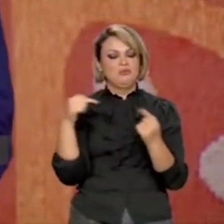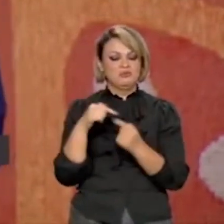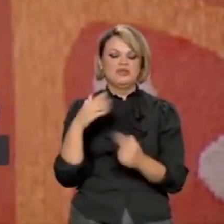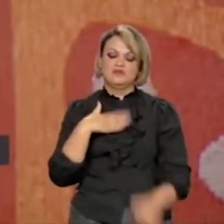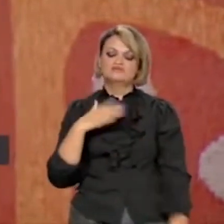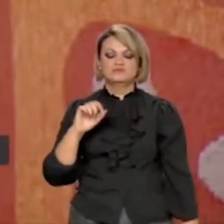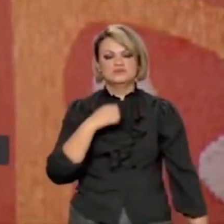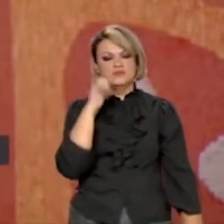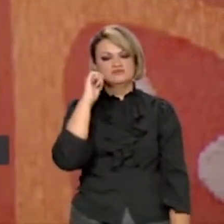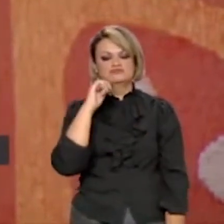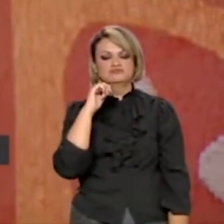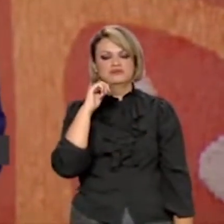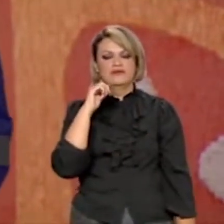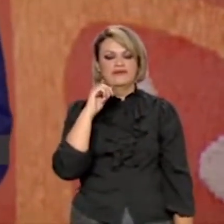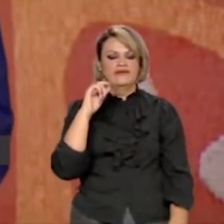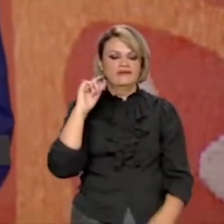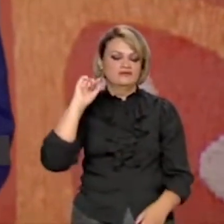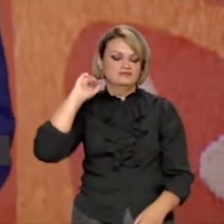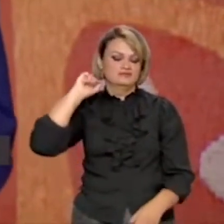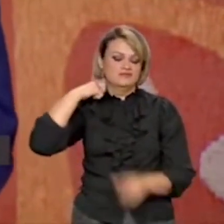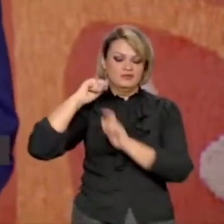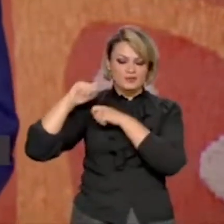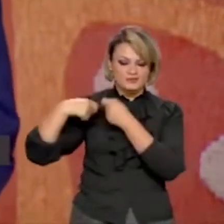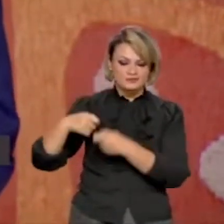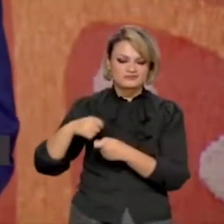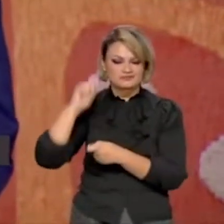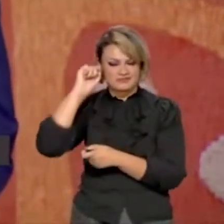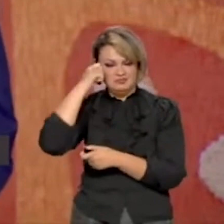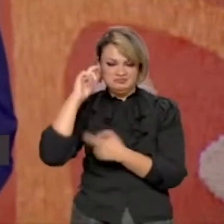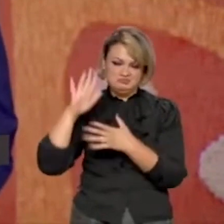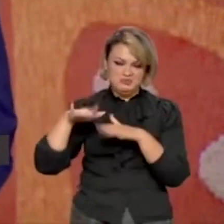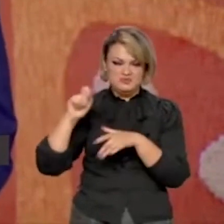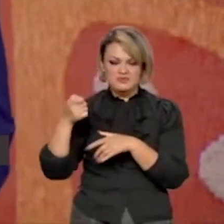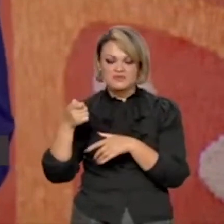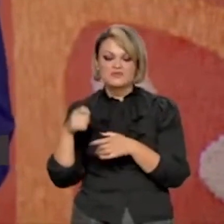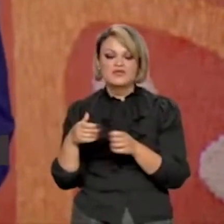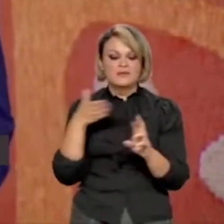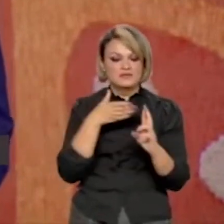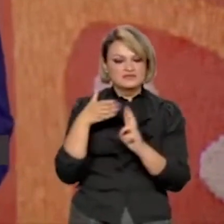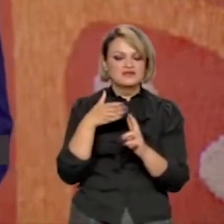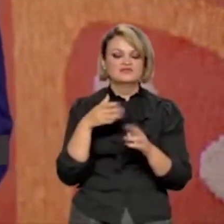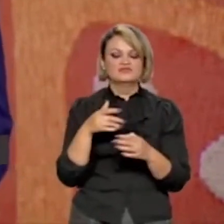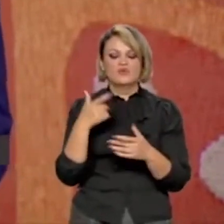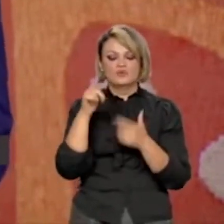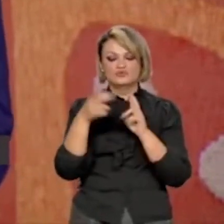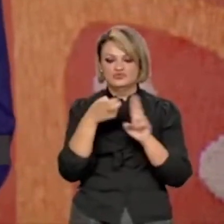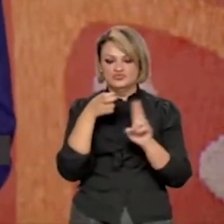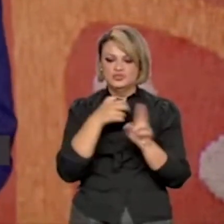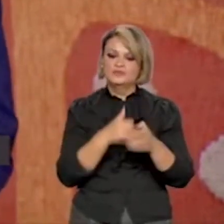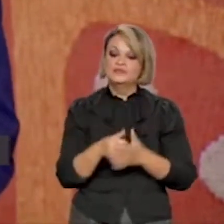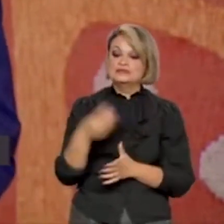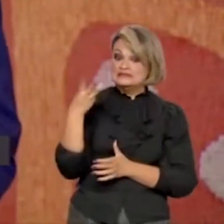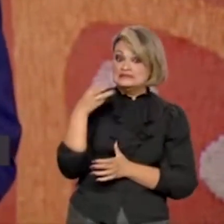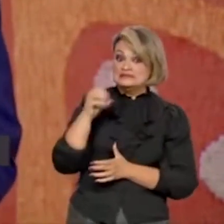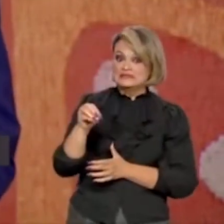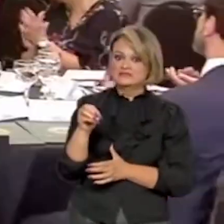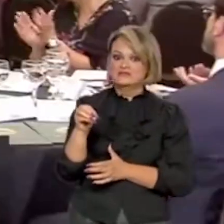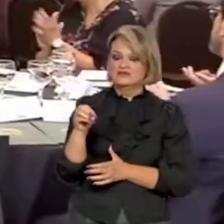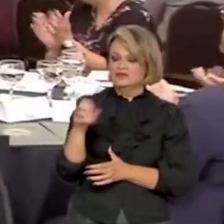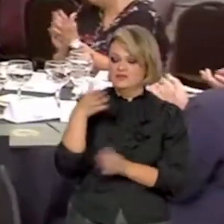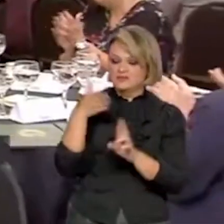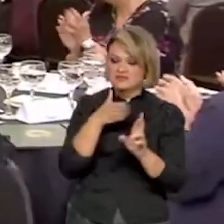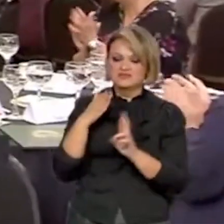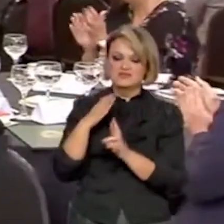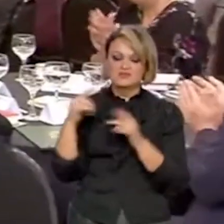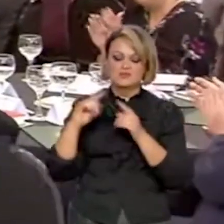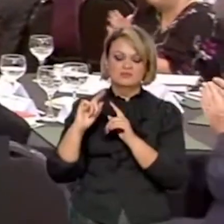negros pardos ou indígenas Hoje nós estamos aqui com 30% dos representantes do Conselho se identificando como negros